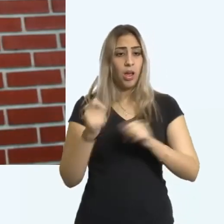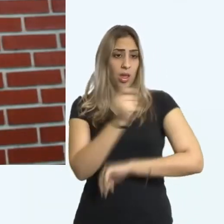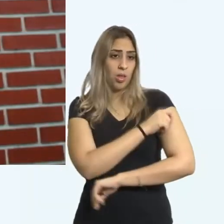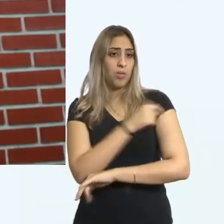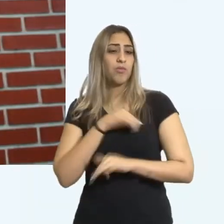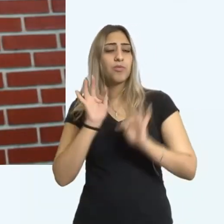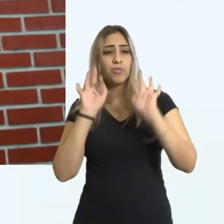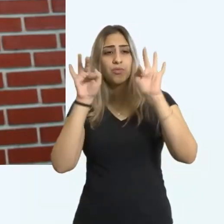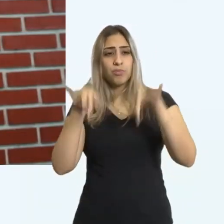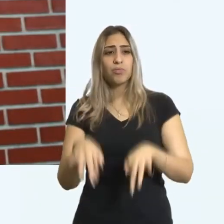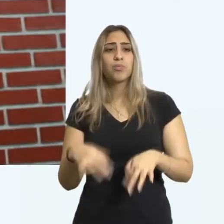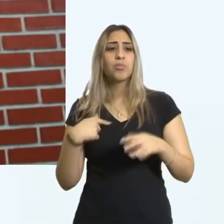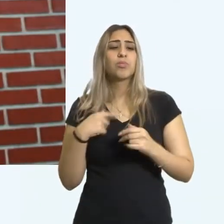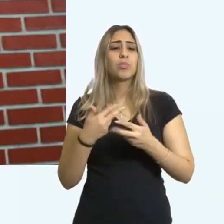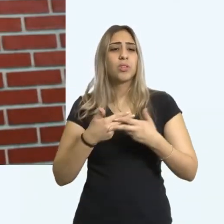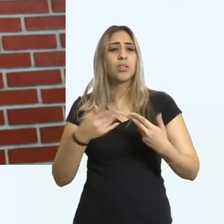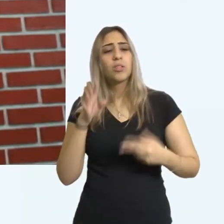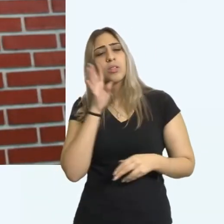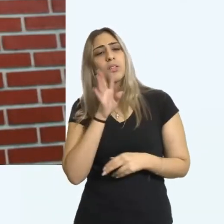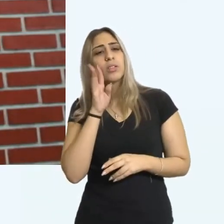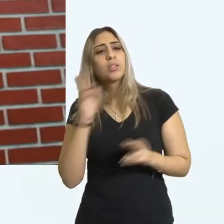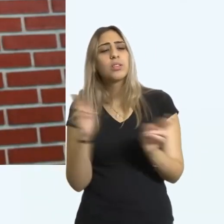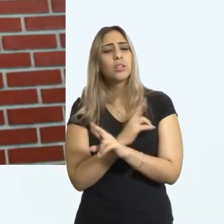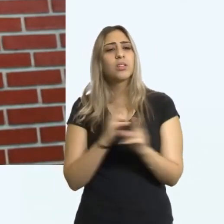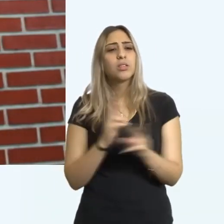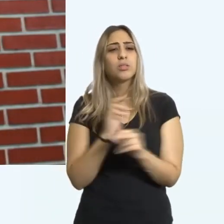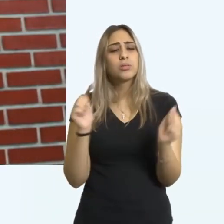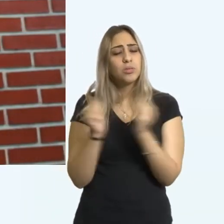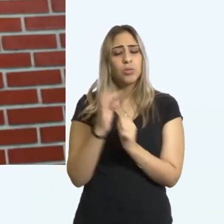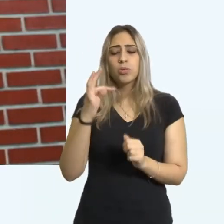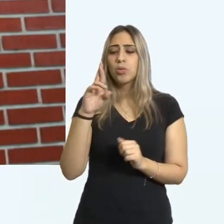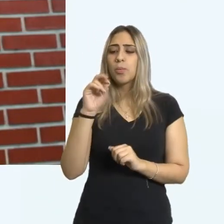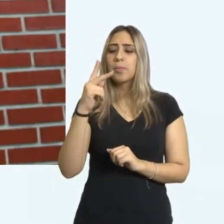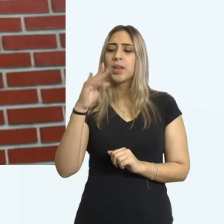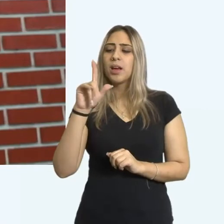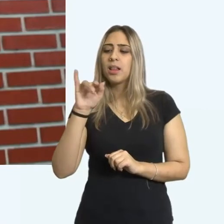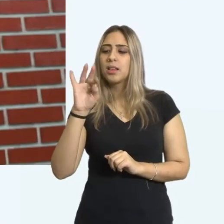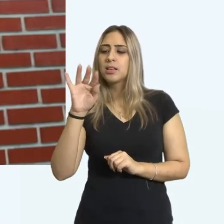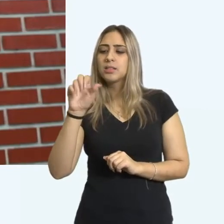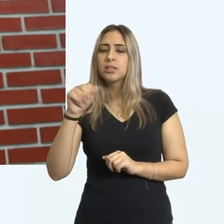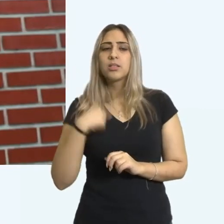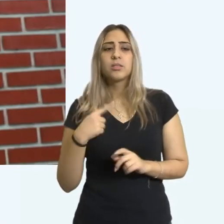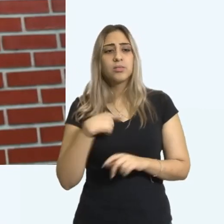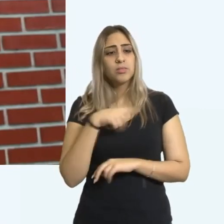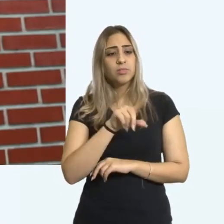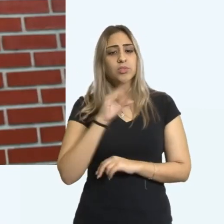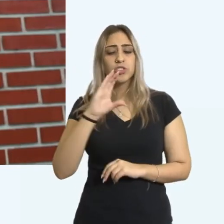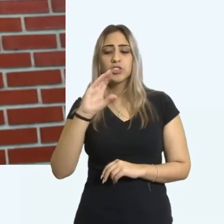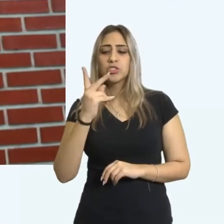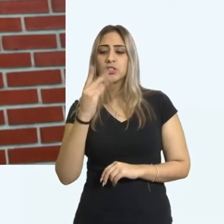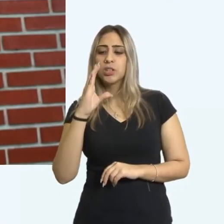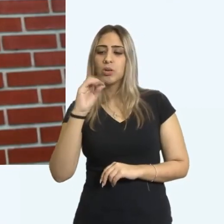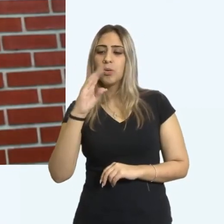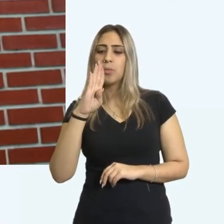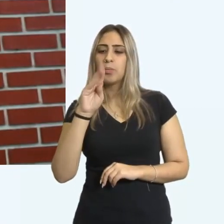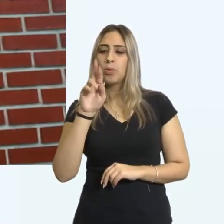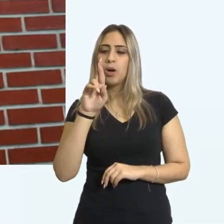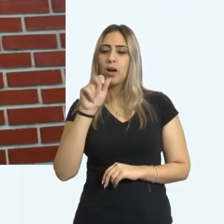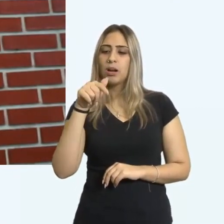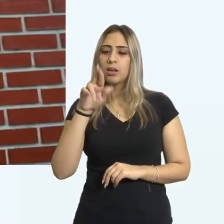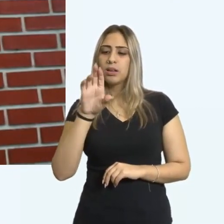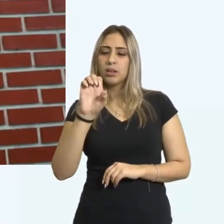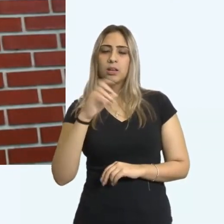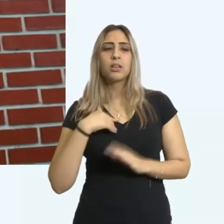finalizando tu fazer algo relacionado ao tropicalismo e eu decidi escolher o Chico Buarque por conta que eu já tinha